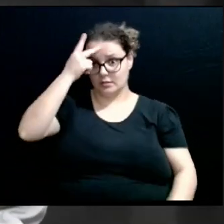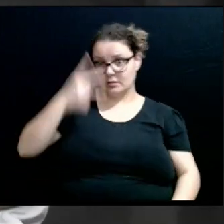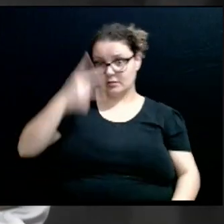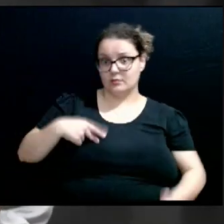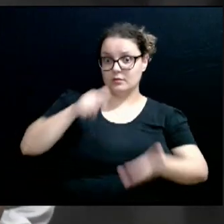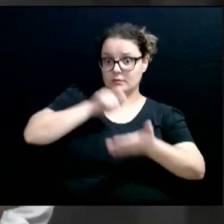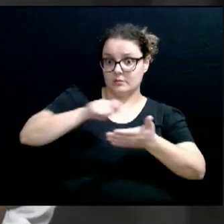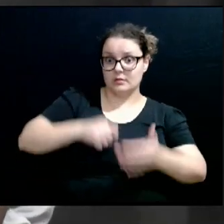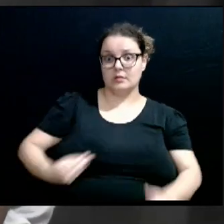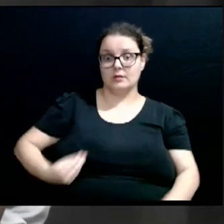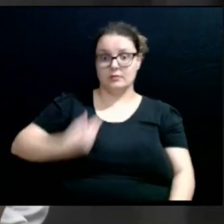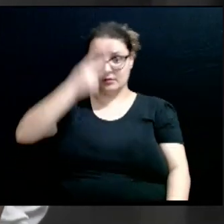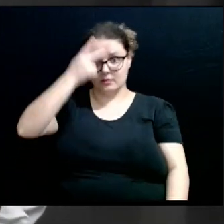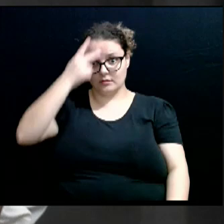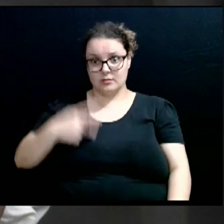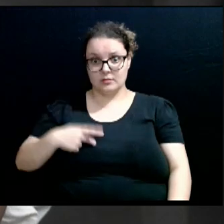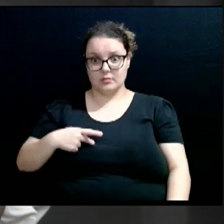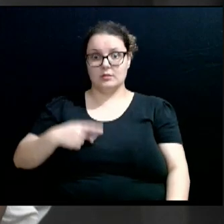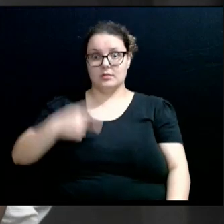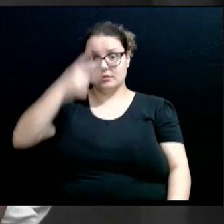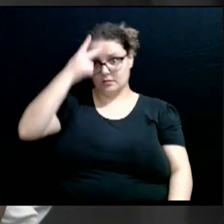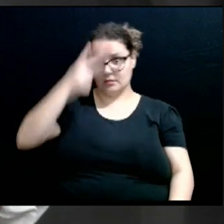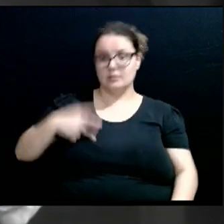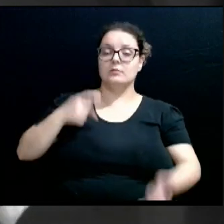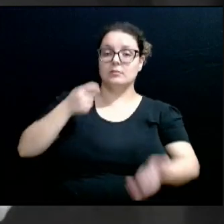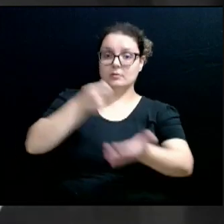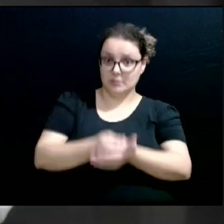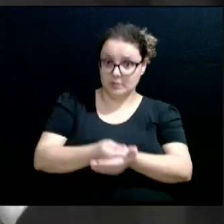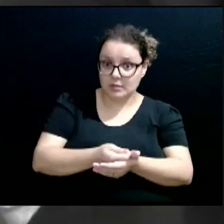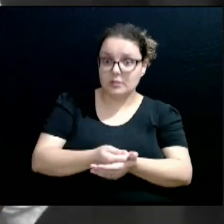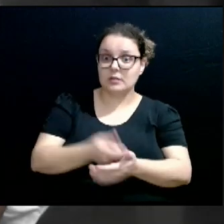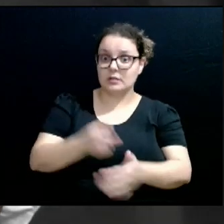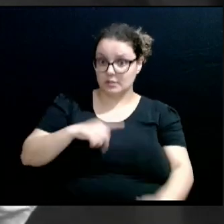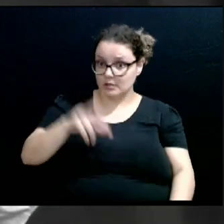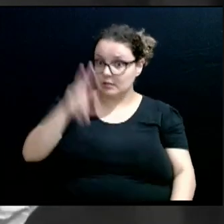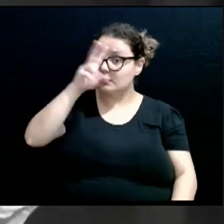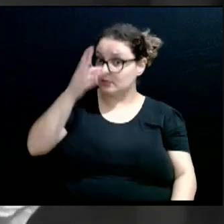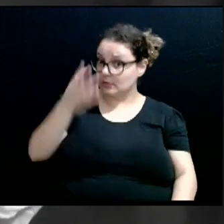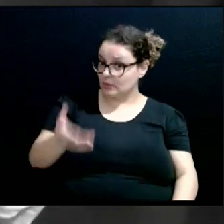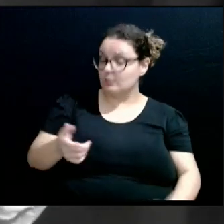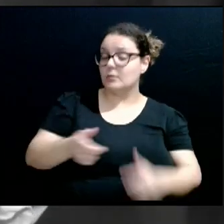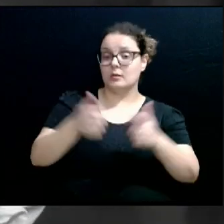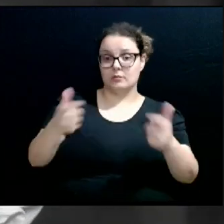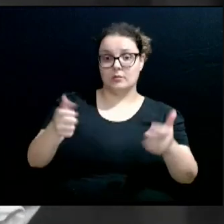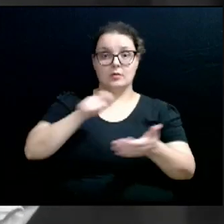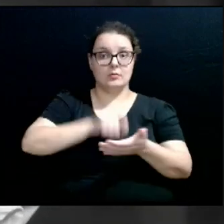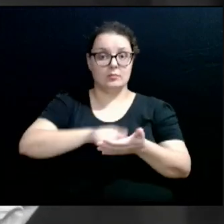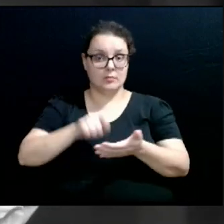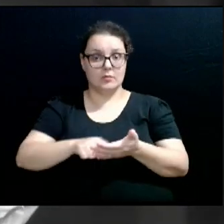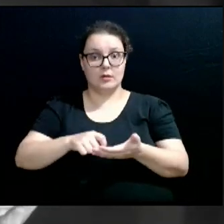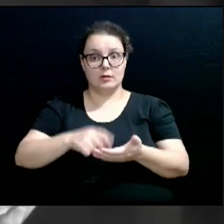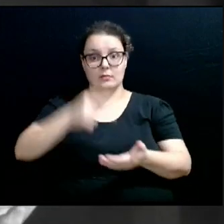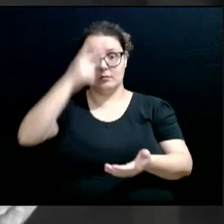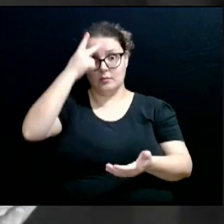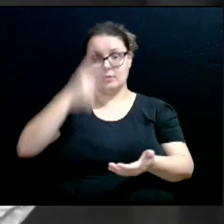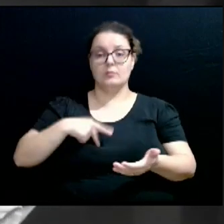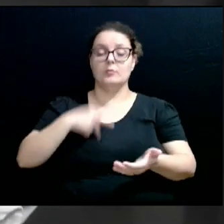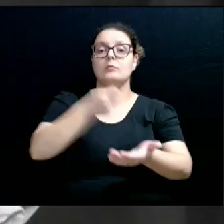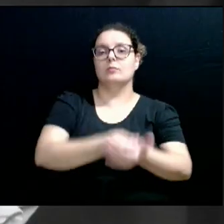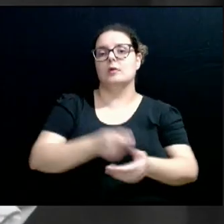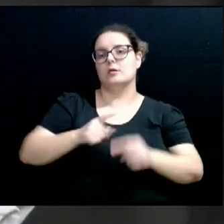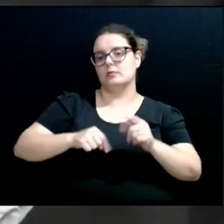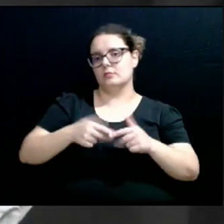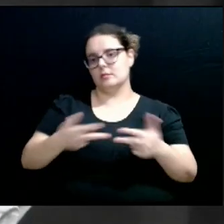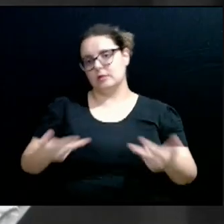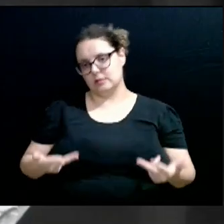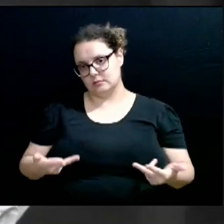ele custeou. Porque também temos que lembrar isso, que a maioria dos autores custeia, né, o seu material. E aí ele foi